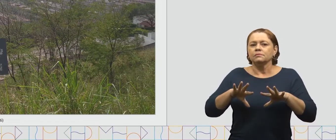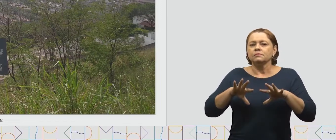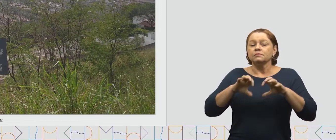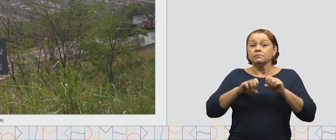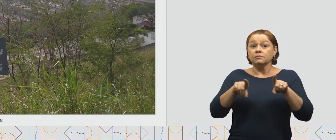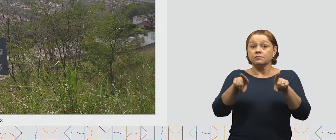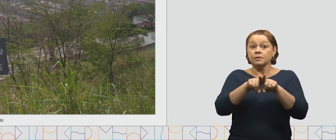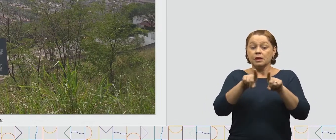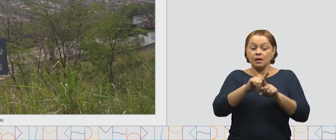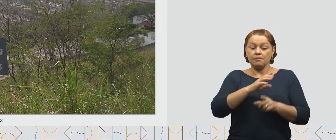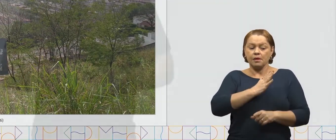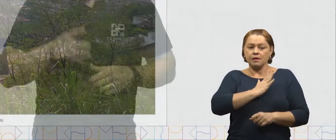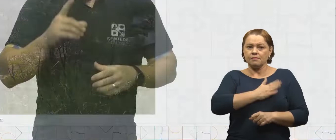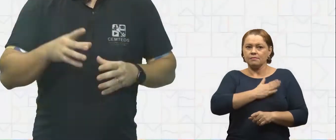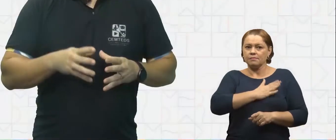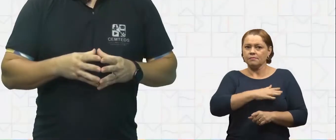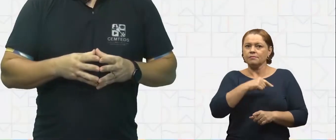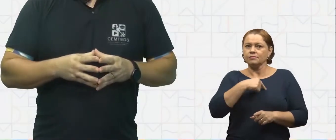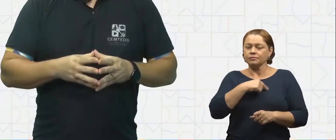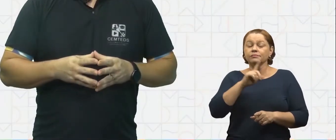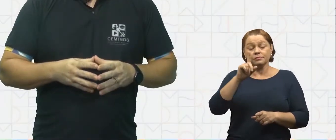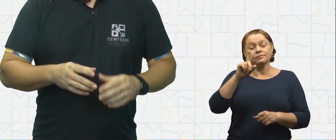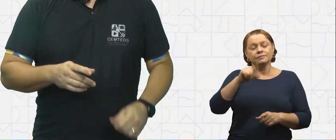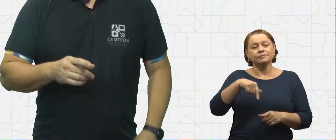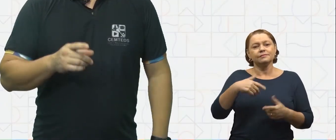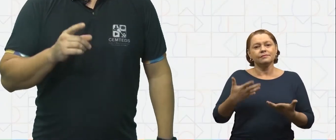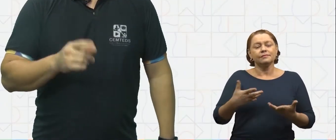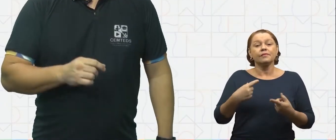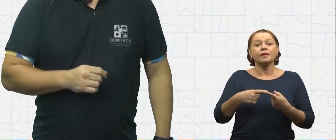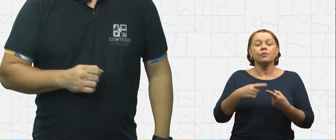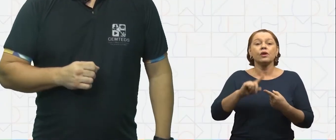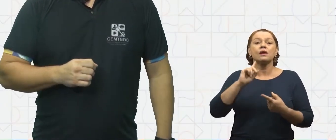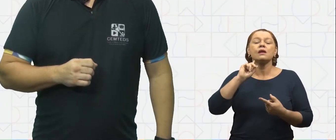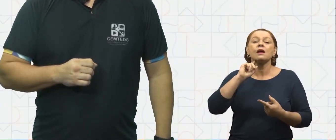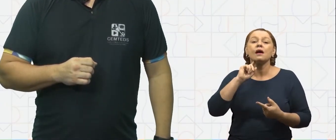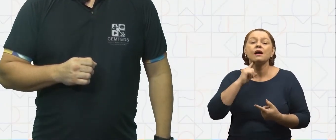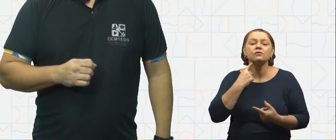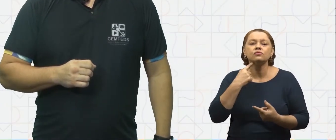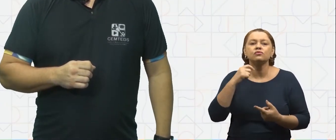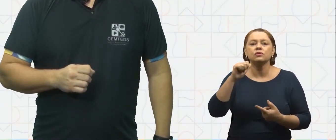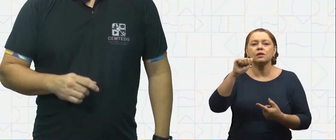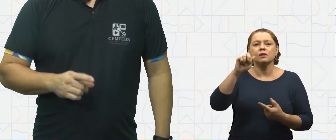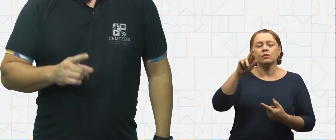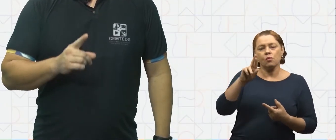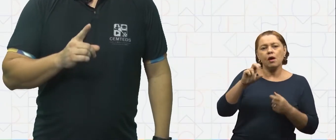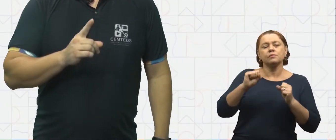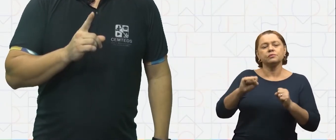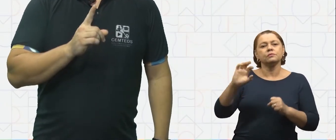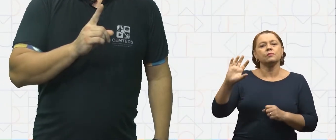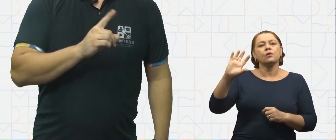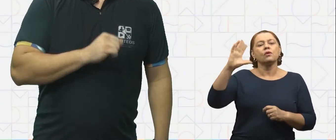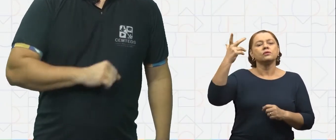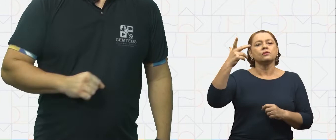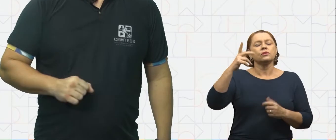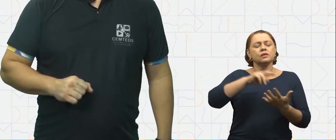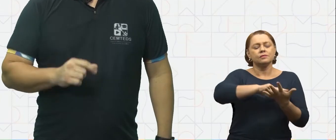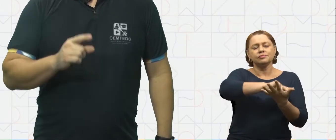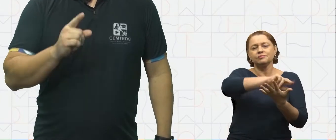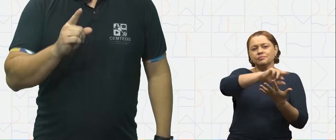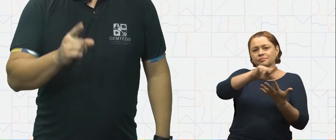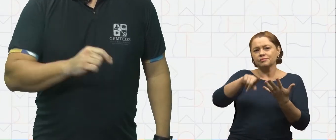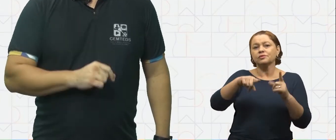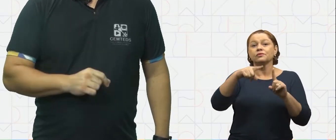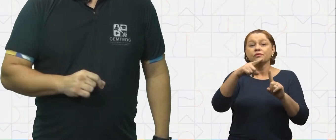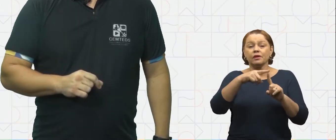problemas cardíacos do coração. Isso mesmo, a poluição pode acontecer em nosso ambiente de várias formas.